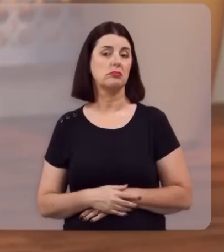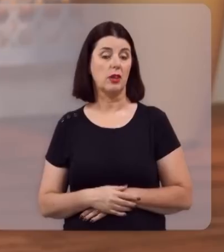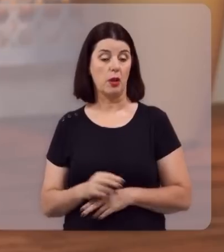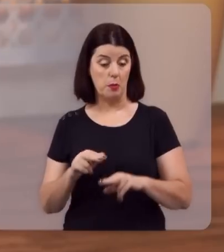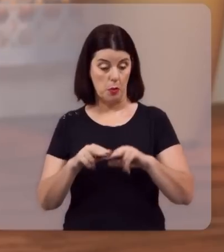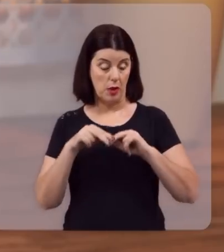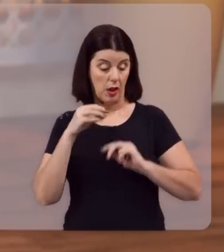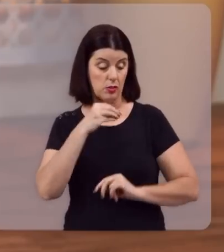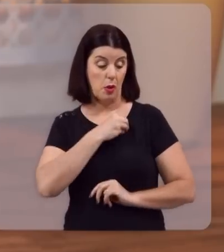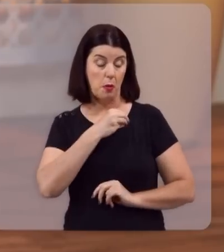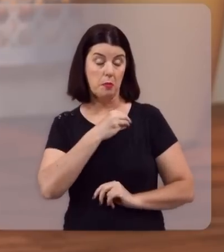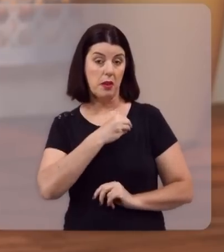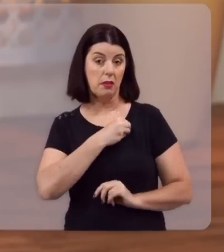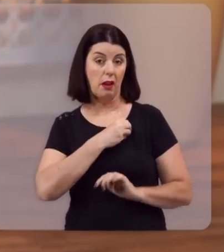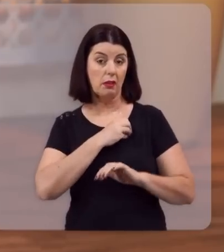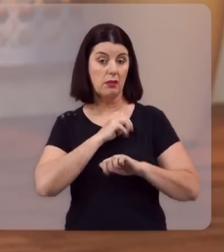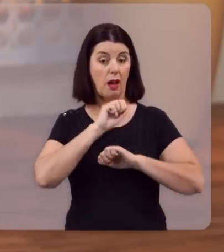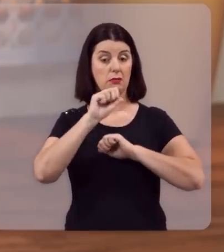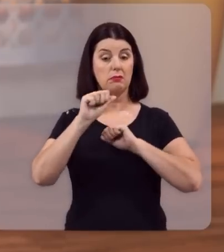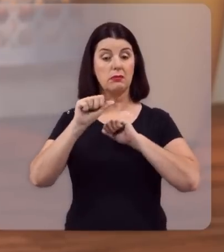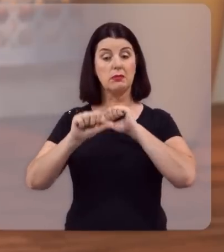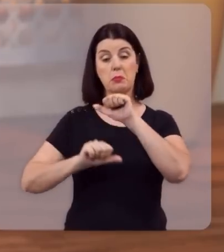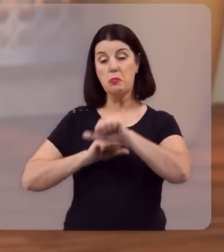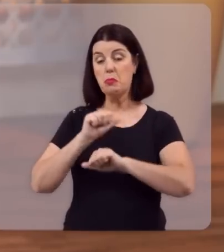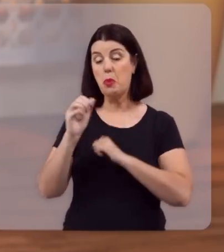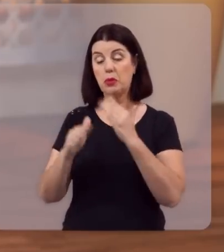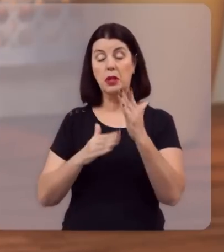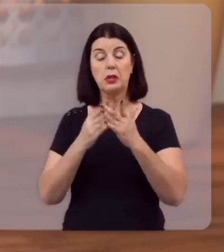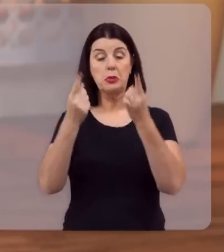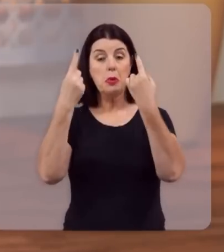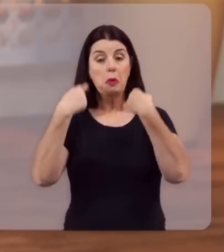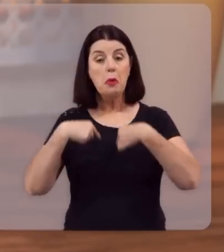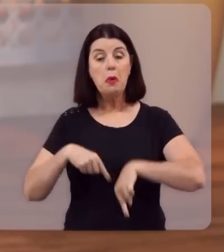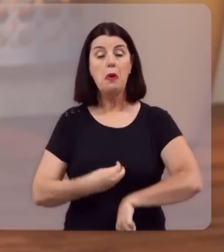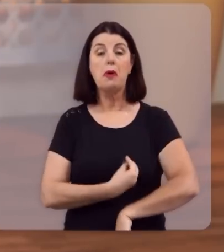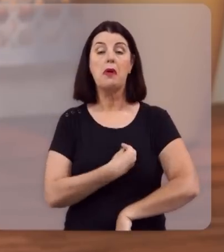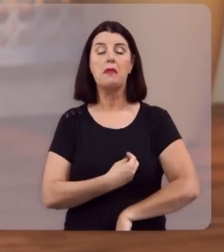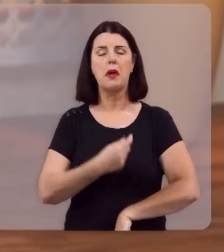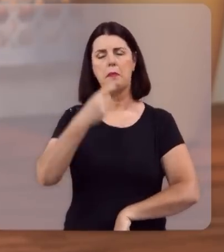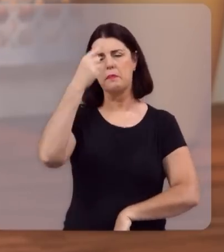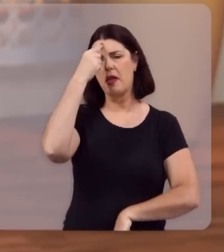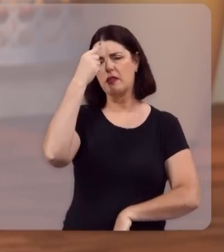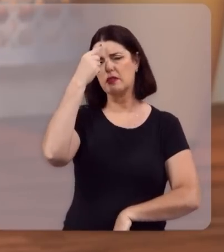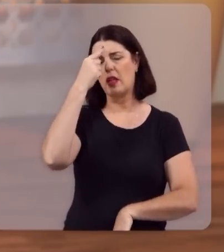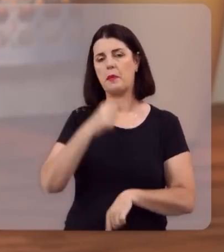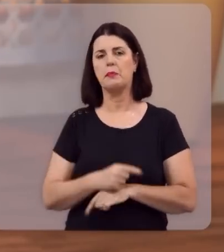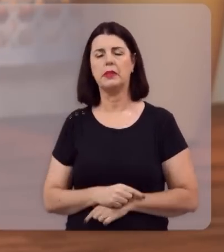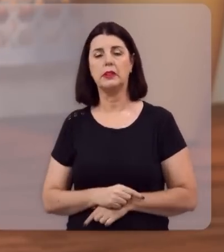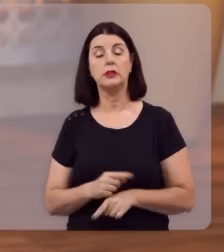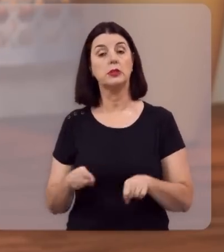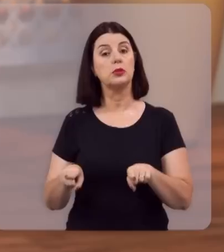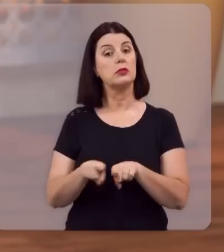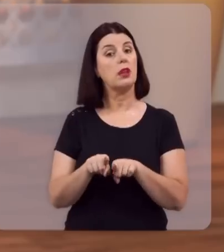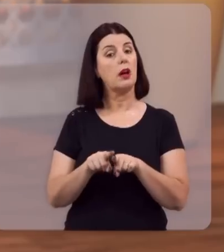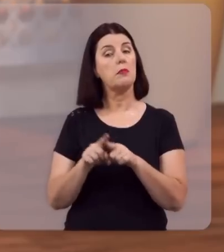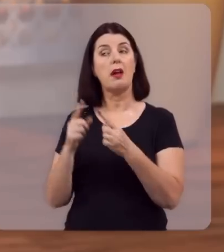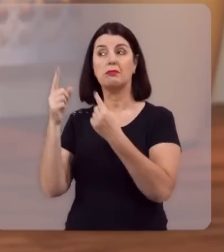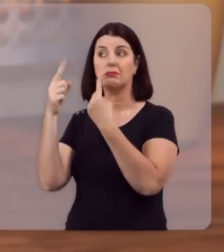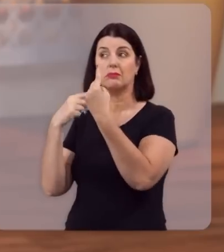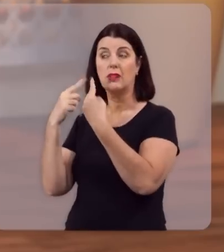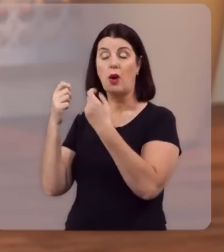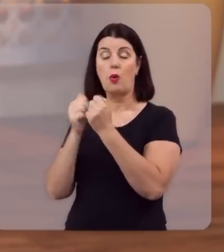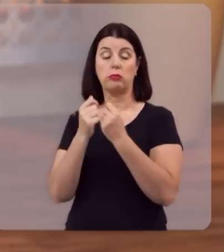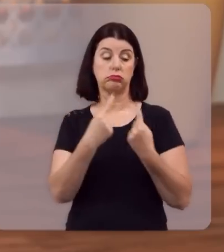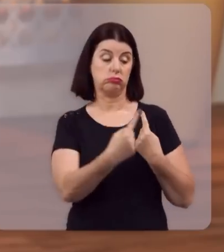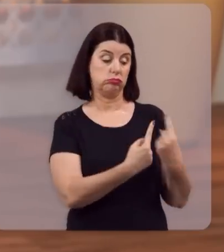mexe com todas as áreas da vida com o ser interior com os nossos pensamentos também com a nossa